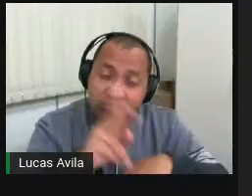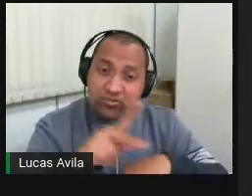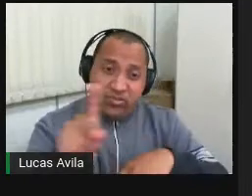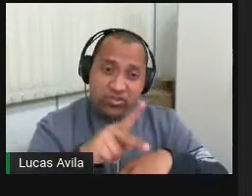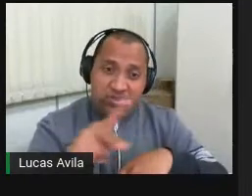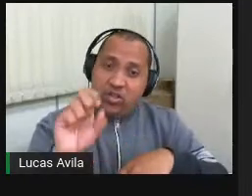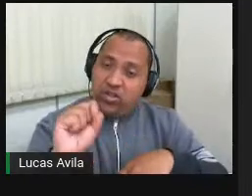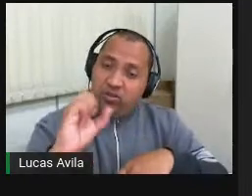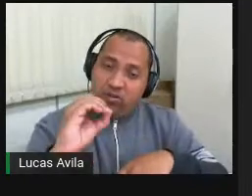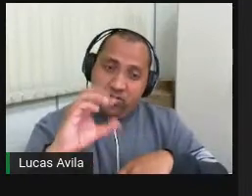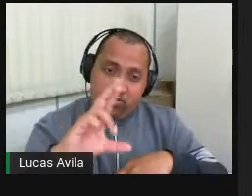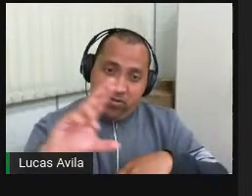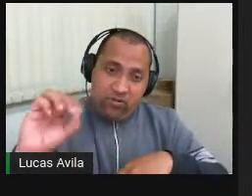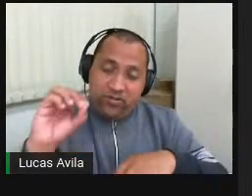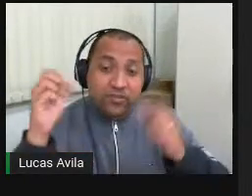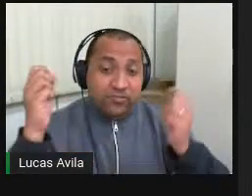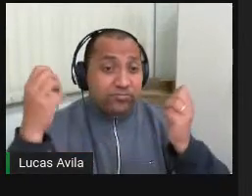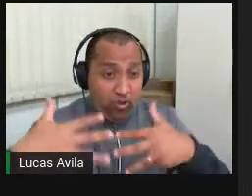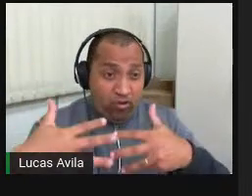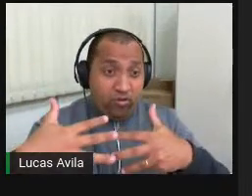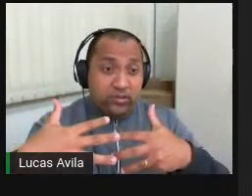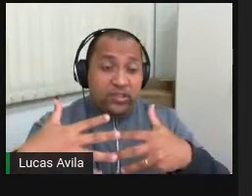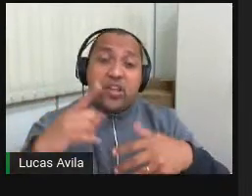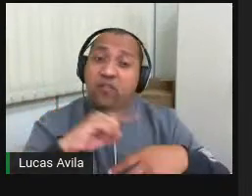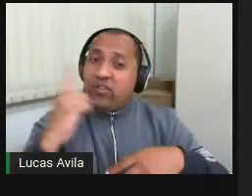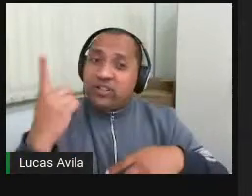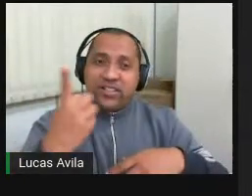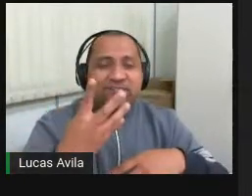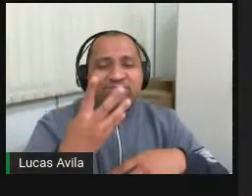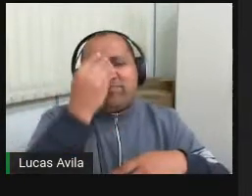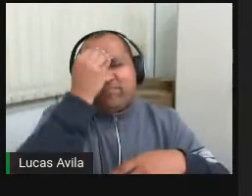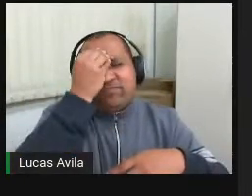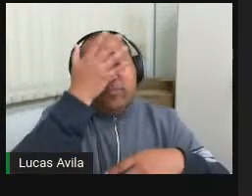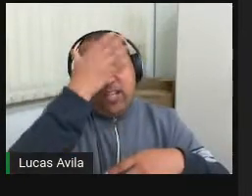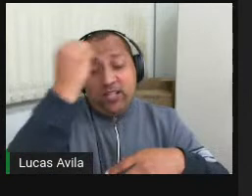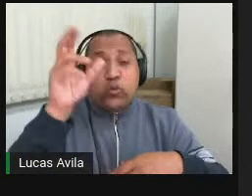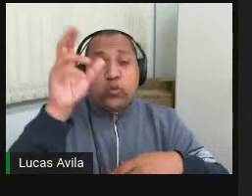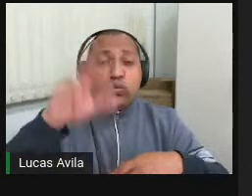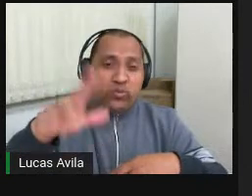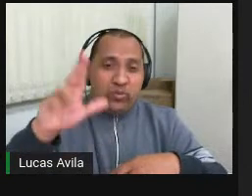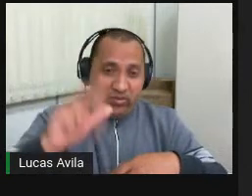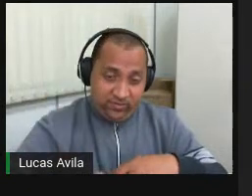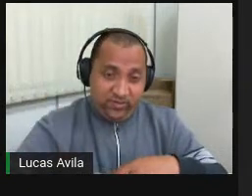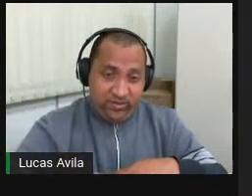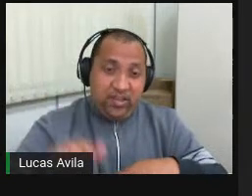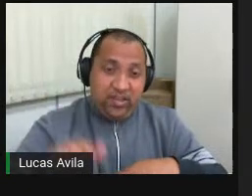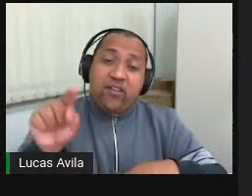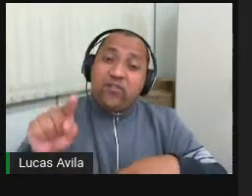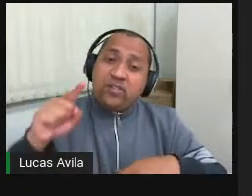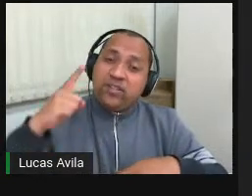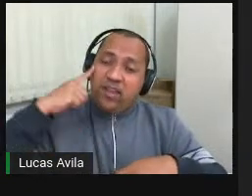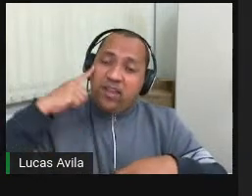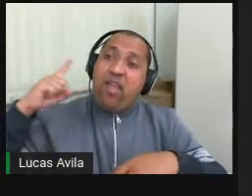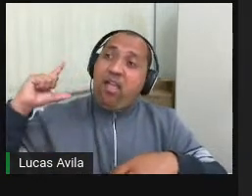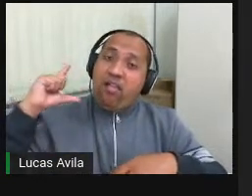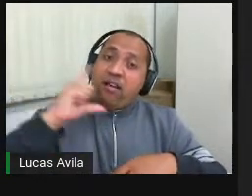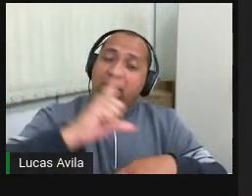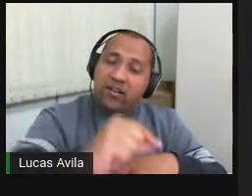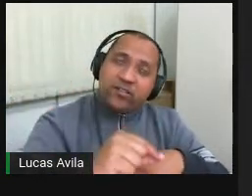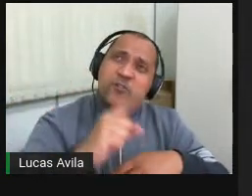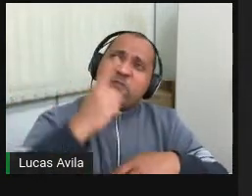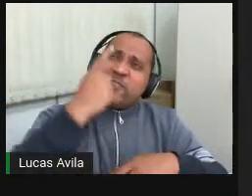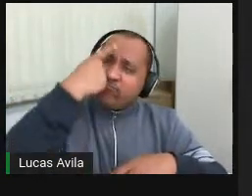falou, ficarão na bagagem de vocês. Somente ao sair desse ciclo, vocês vão lembrar quantas